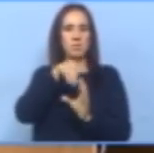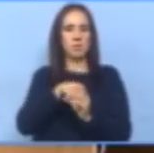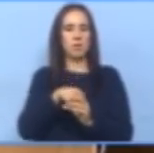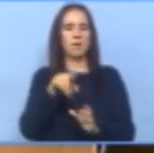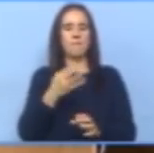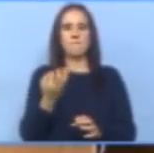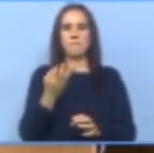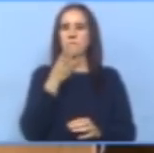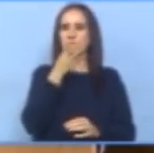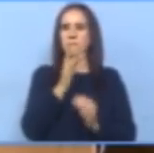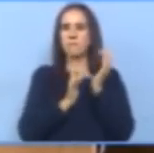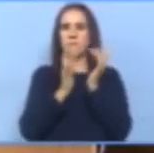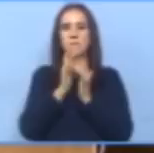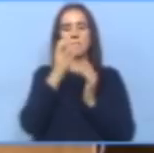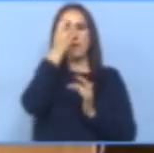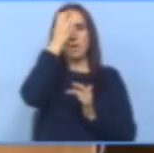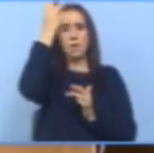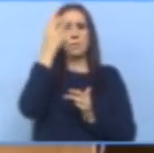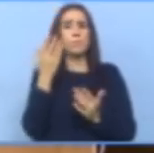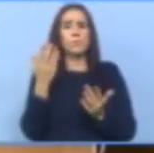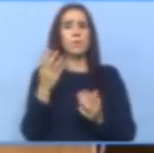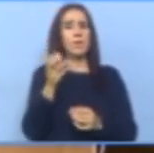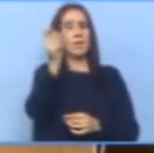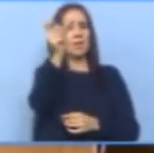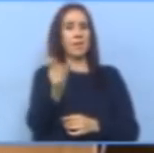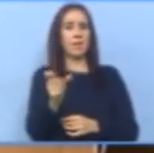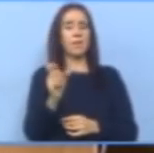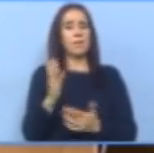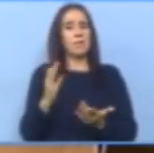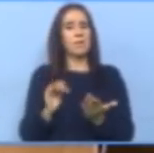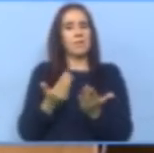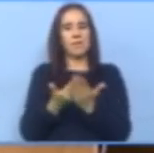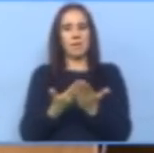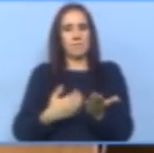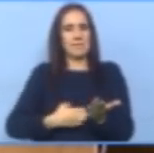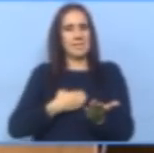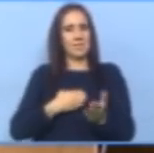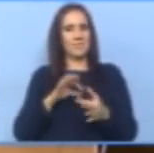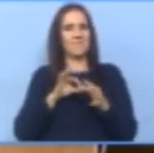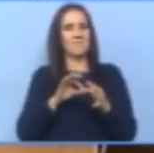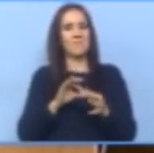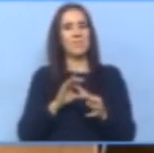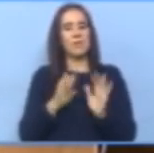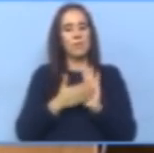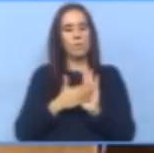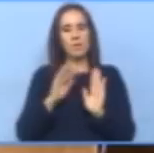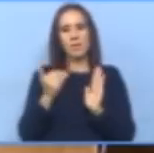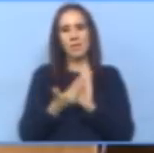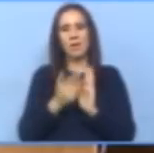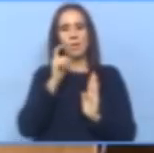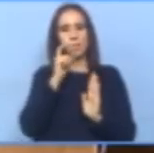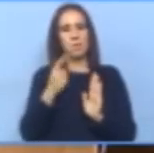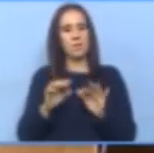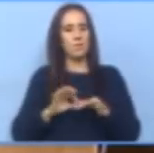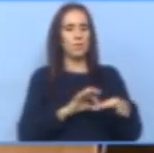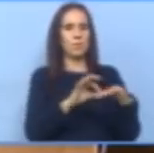facto, dizer que Jesus Cristo é rei, porque ele é aquele que dá sentido à aliança, que a fundamenta e que é o garante desta